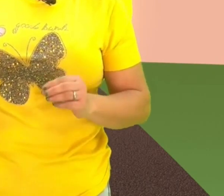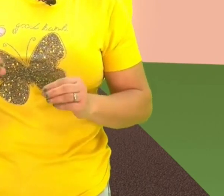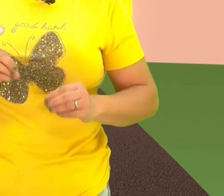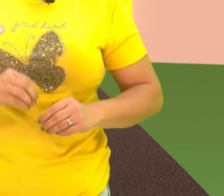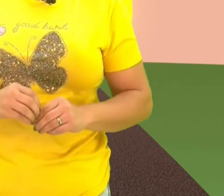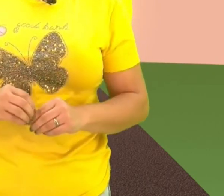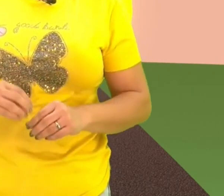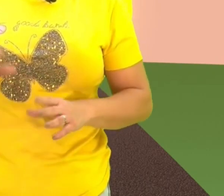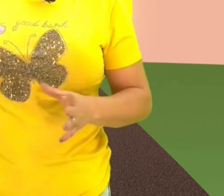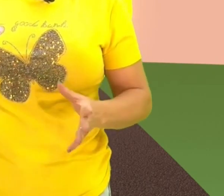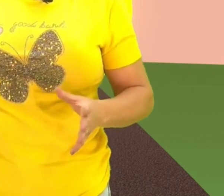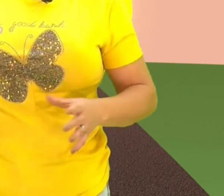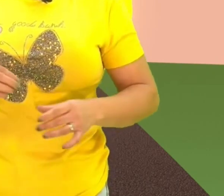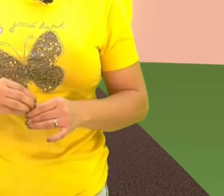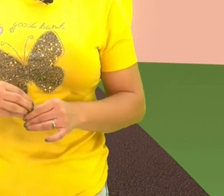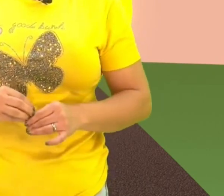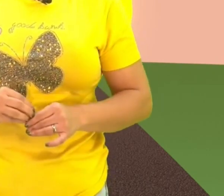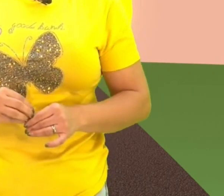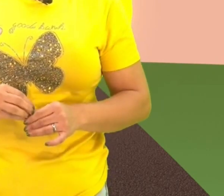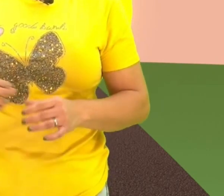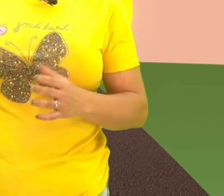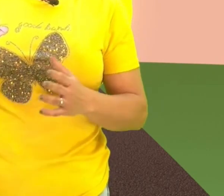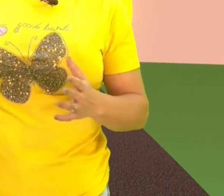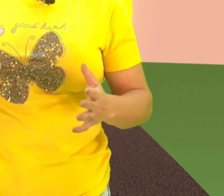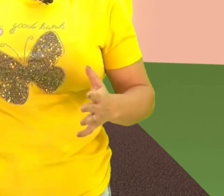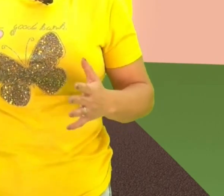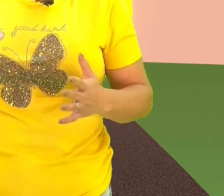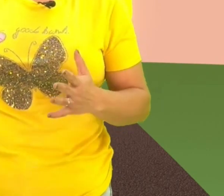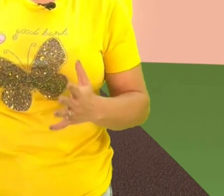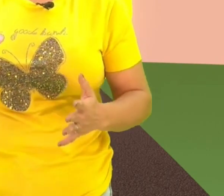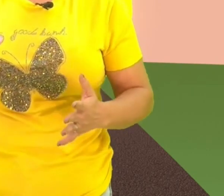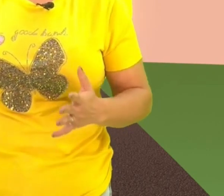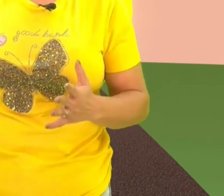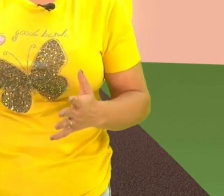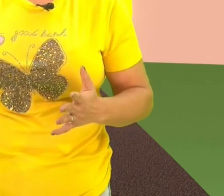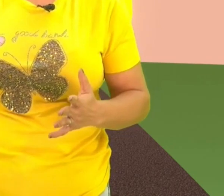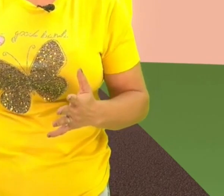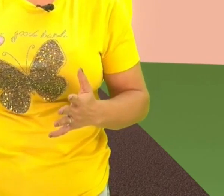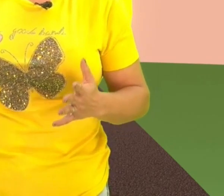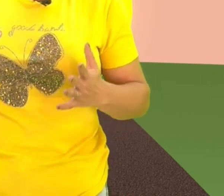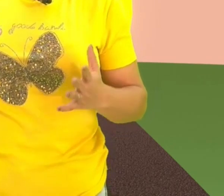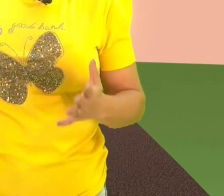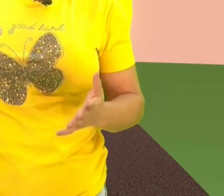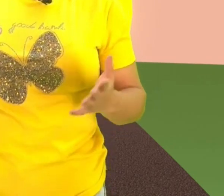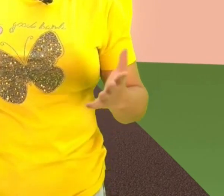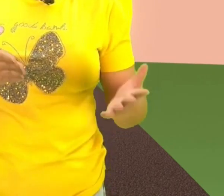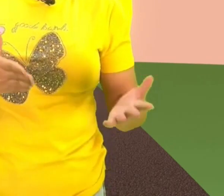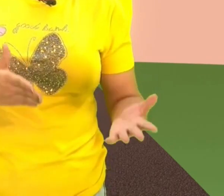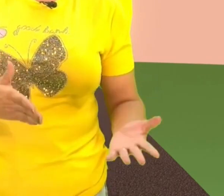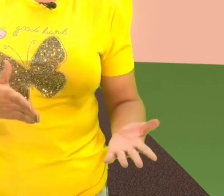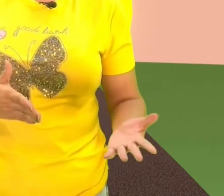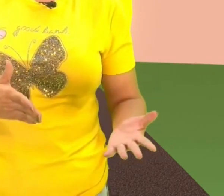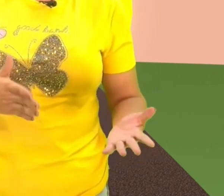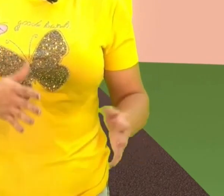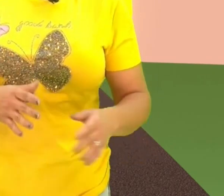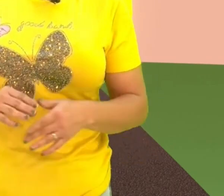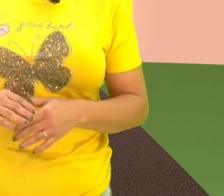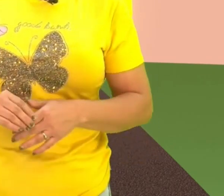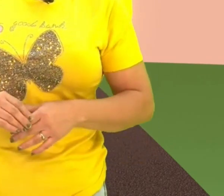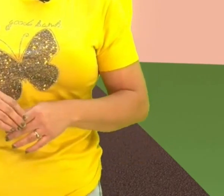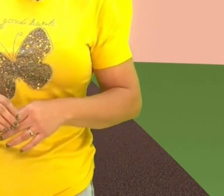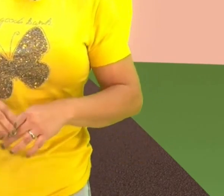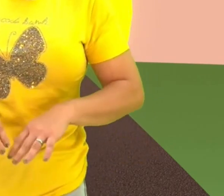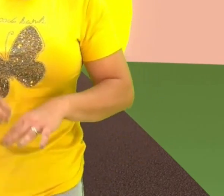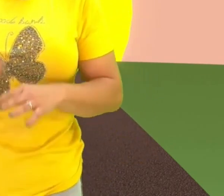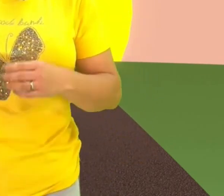imaginário. Mas a pessoa pode passar horas e horas por dia tentando corrigi-lo. A